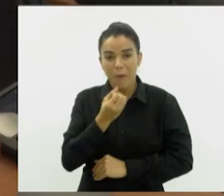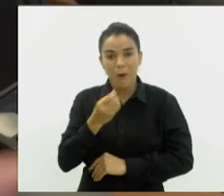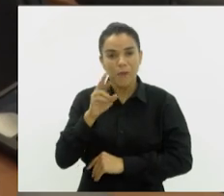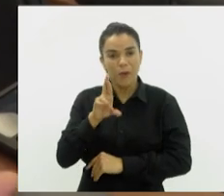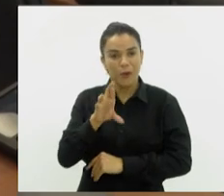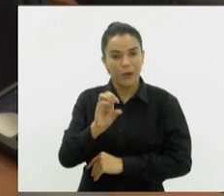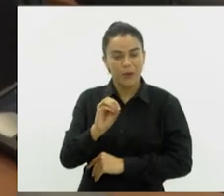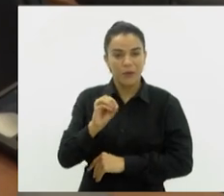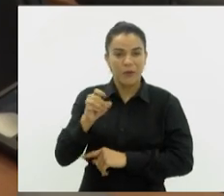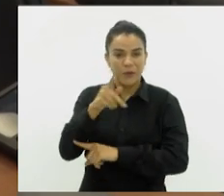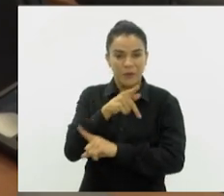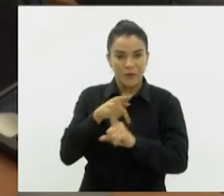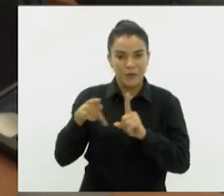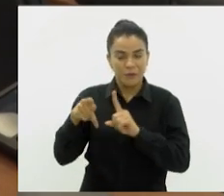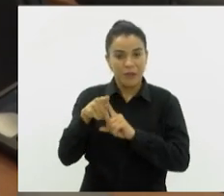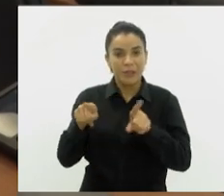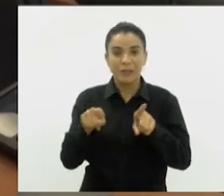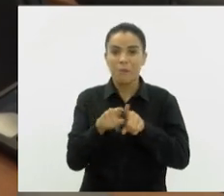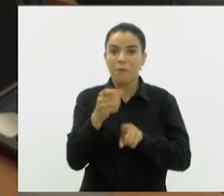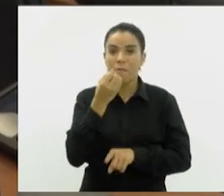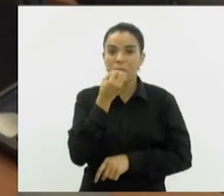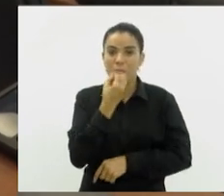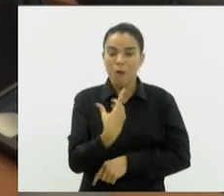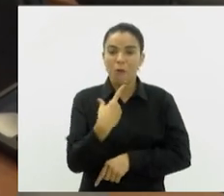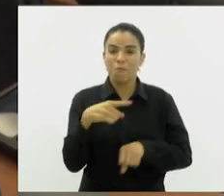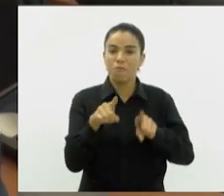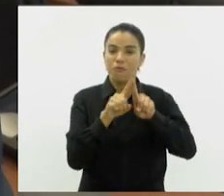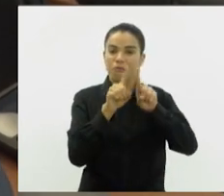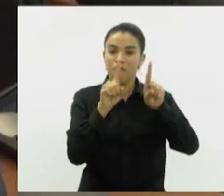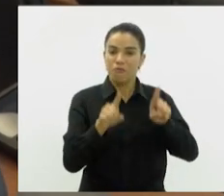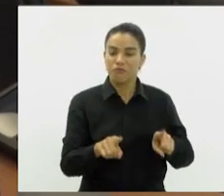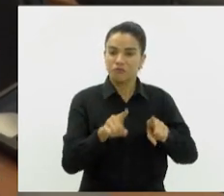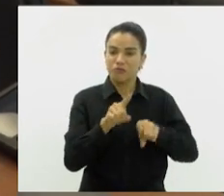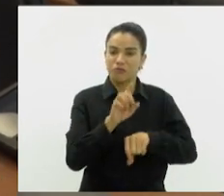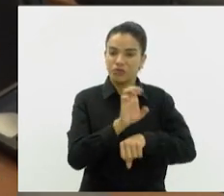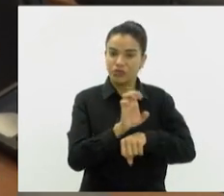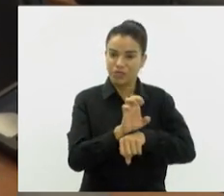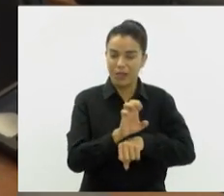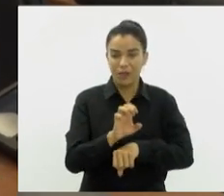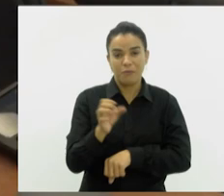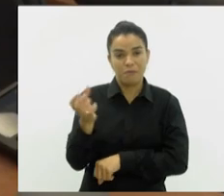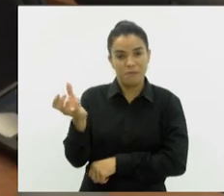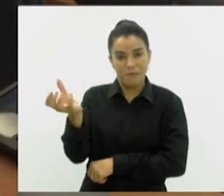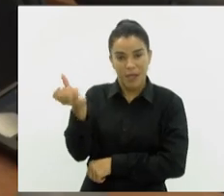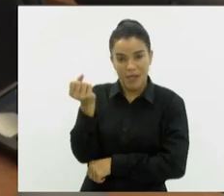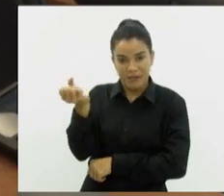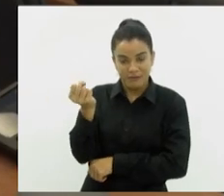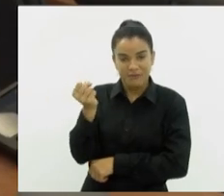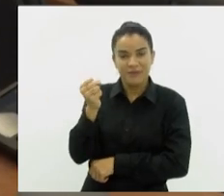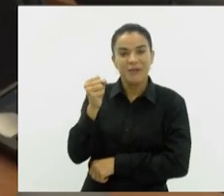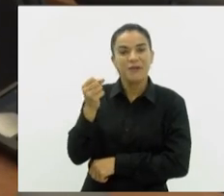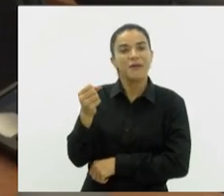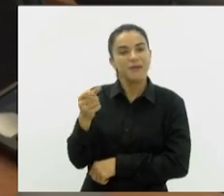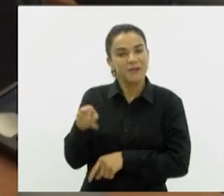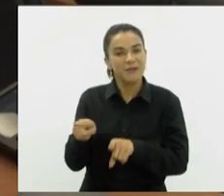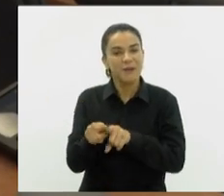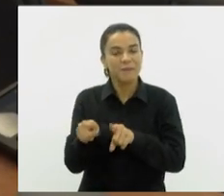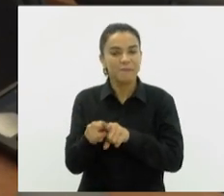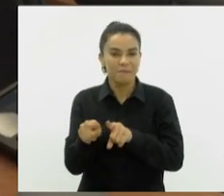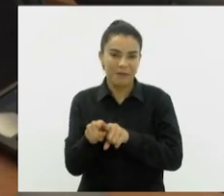e é bom pros funcionários principalmente para aposentados e pensionistas que é o lema do do